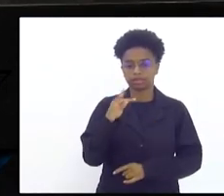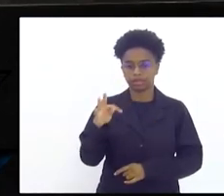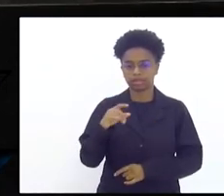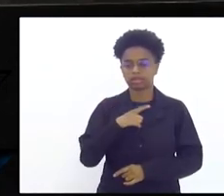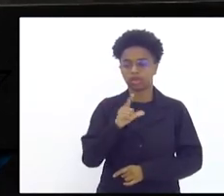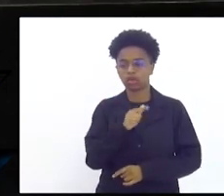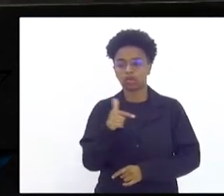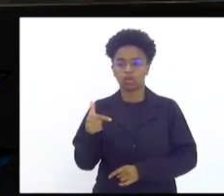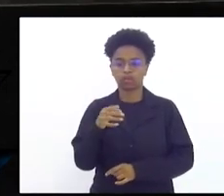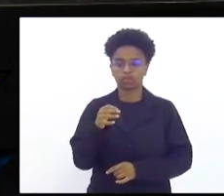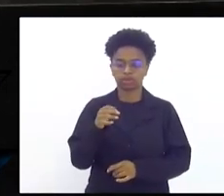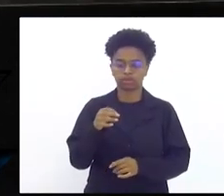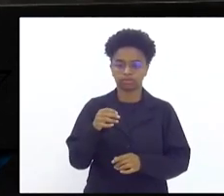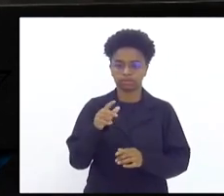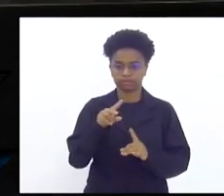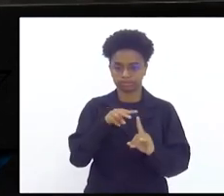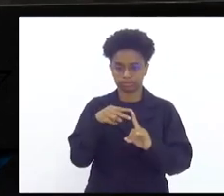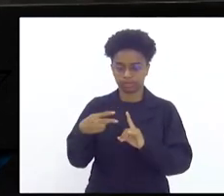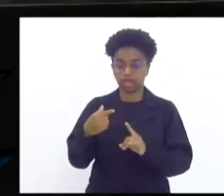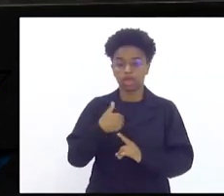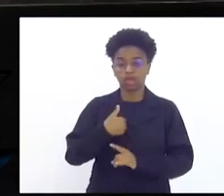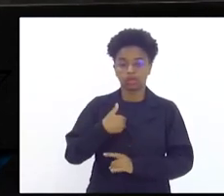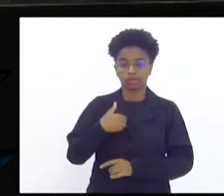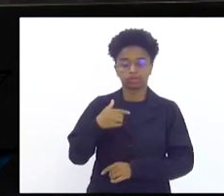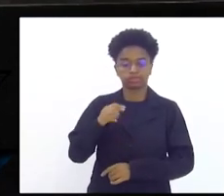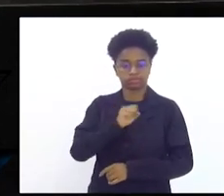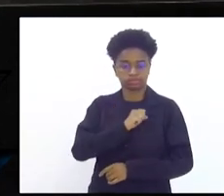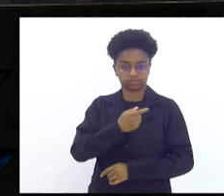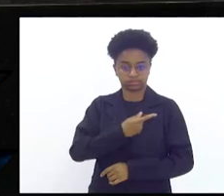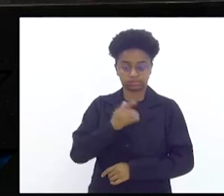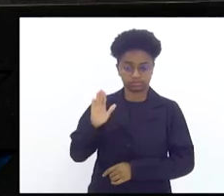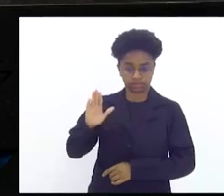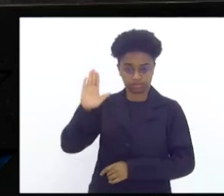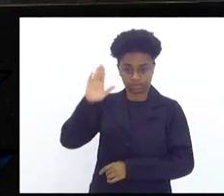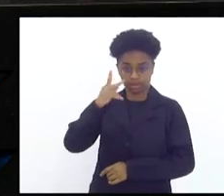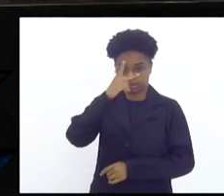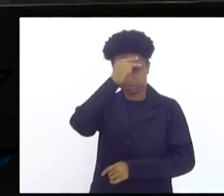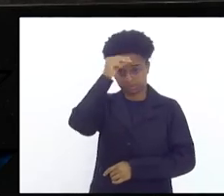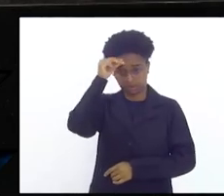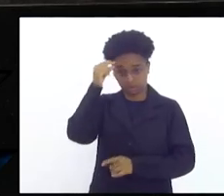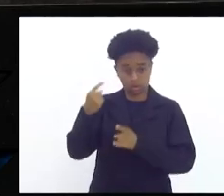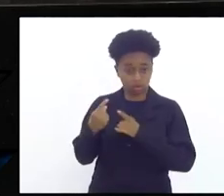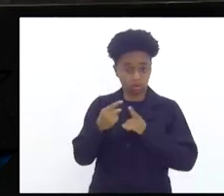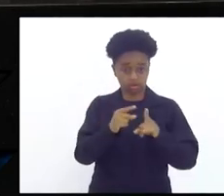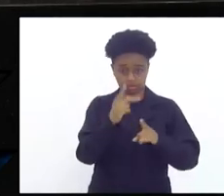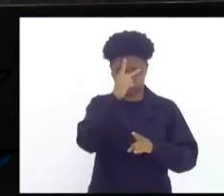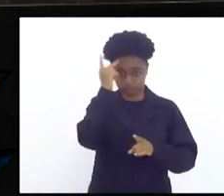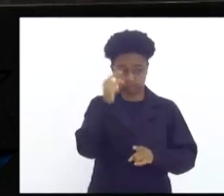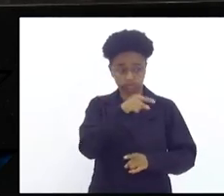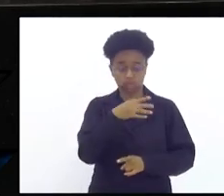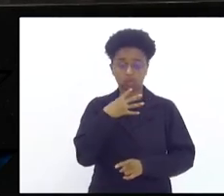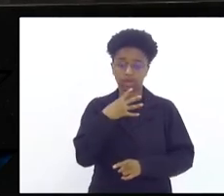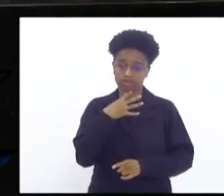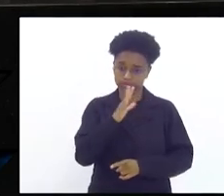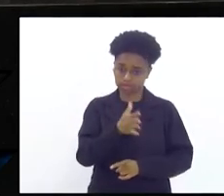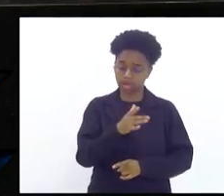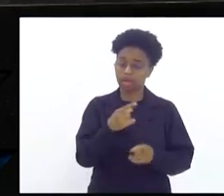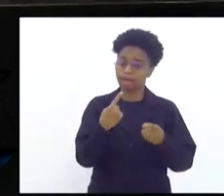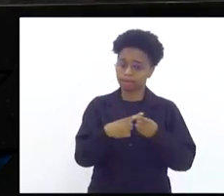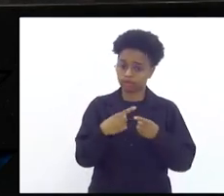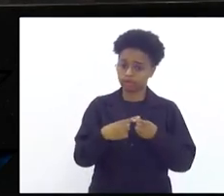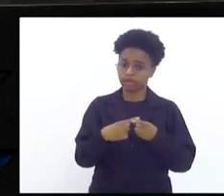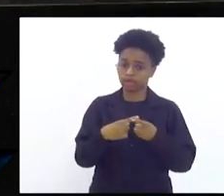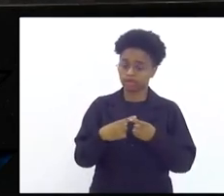que em São Gonçalo eu serei candidato a prefeito contra um candidato que você conhece Rodrigo Amorim que porque fez